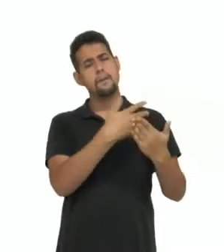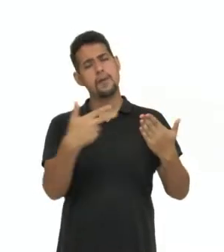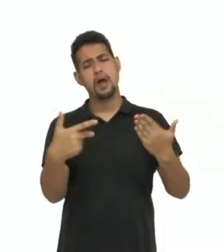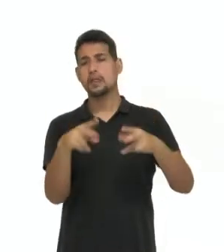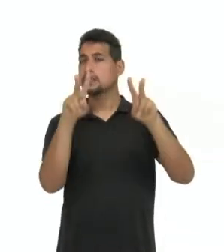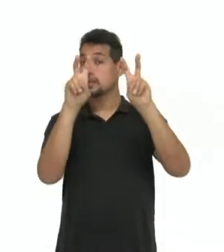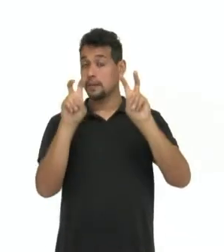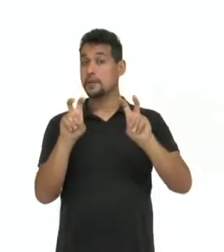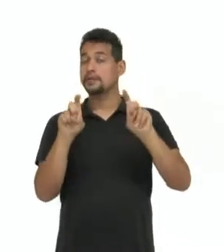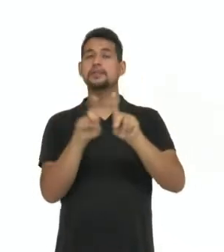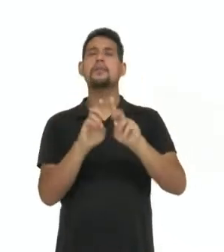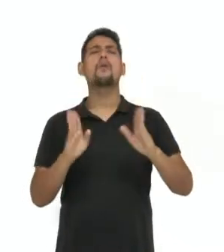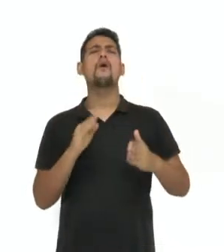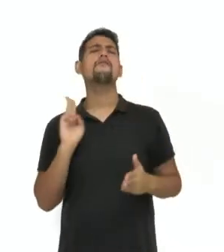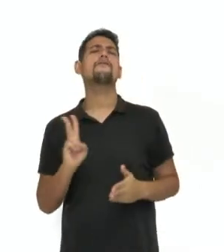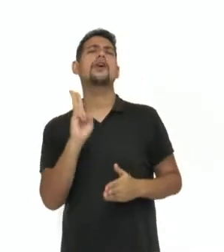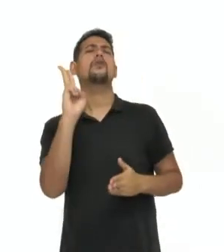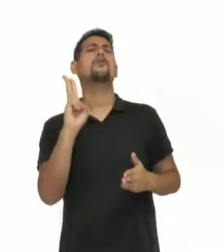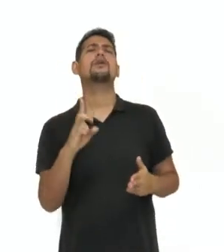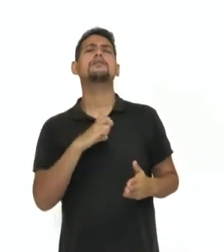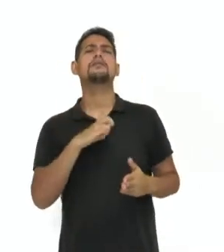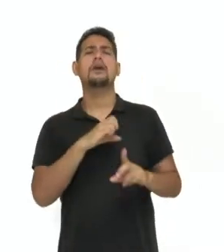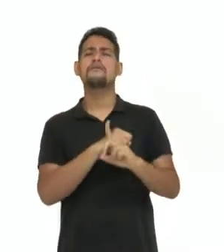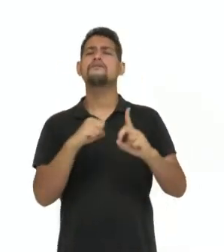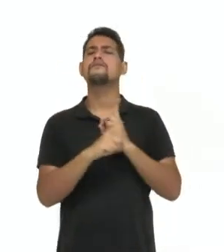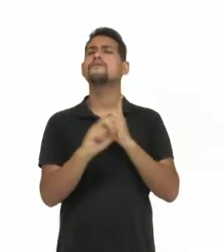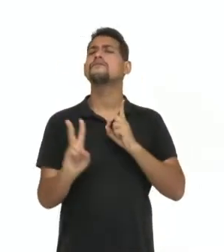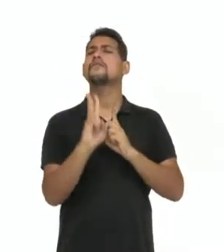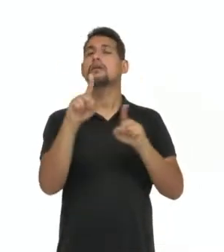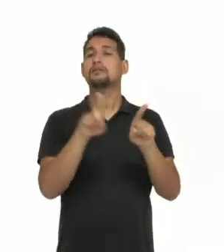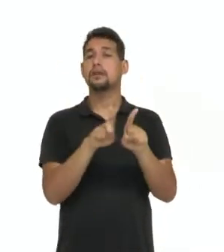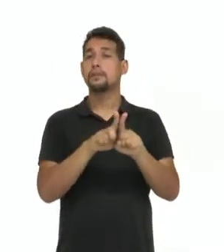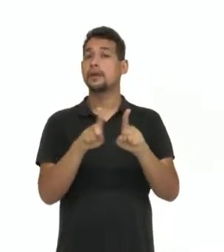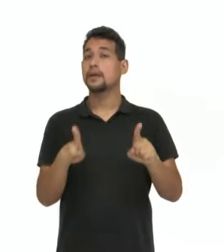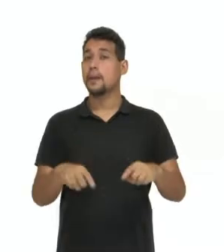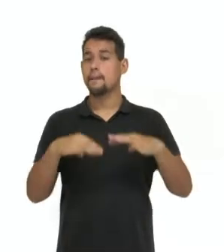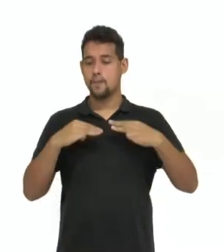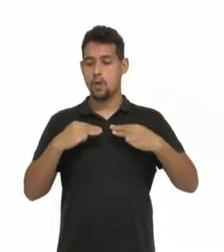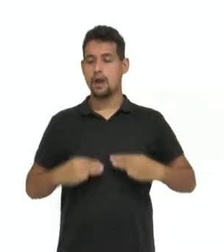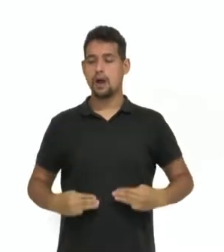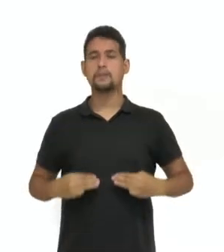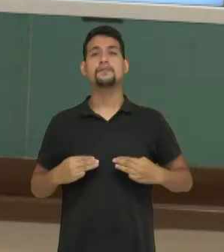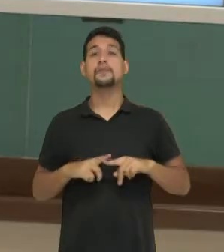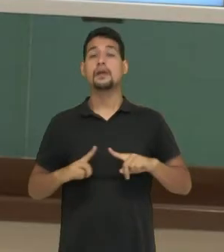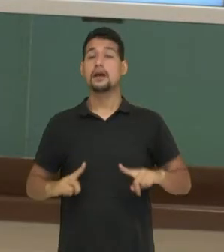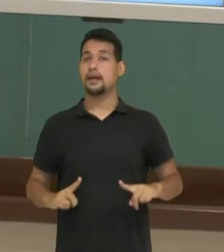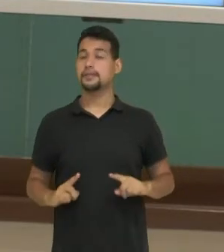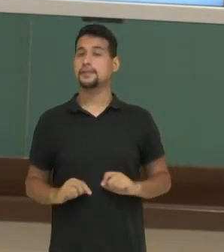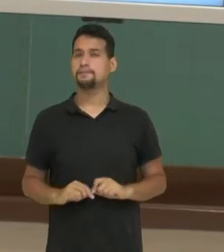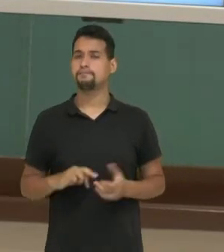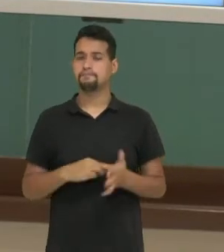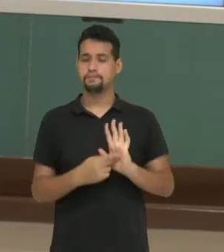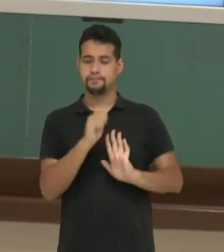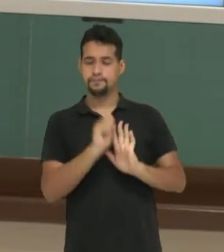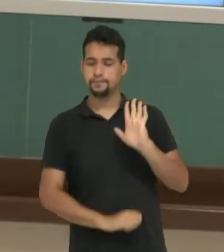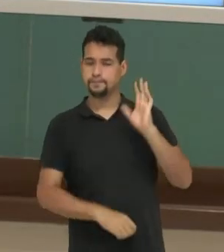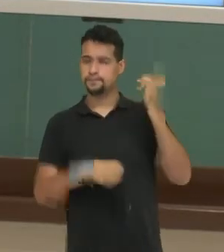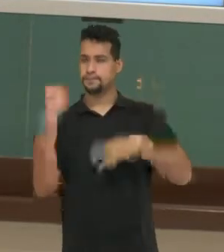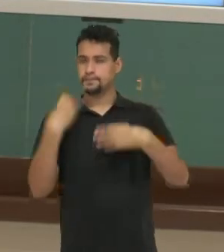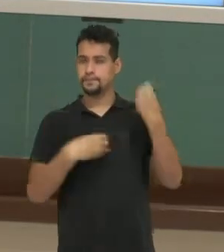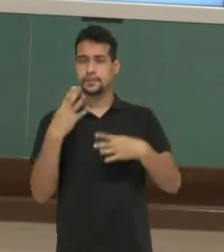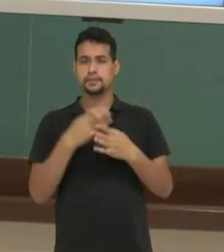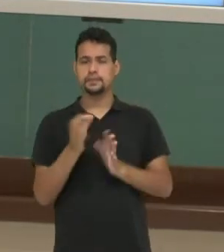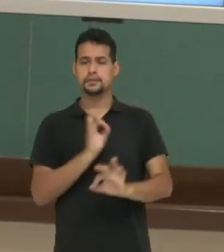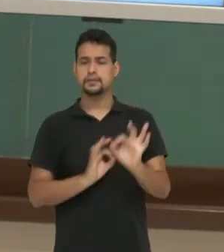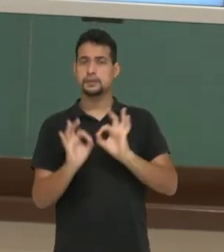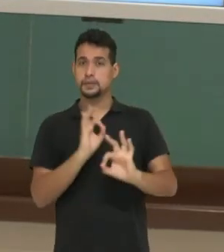temas, valores sociais e moraleja. Então, pessoal, é um texto narrativo organizado